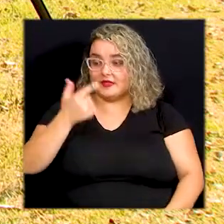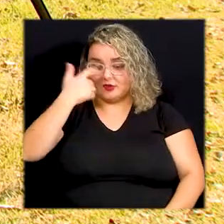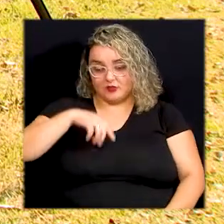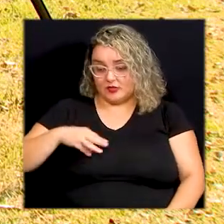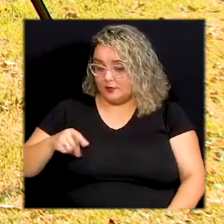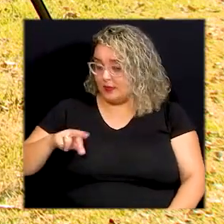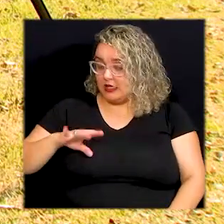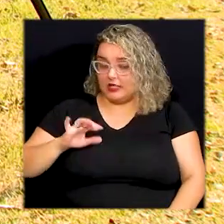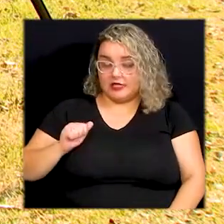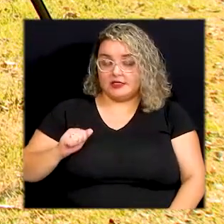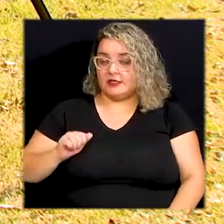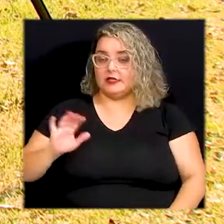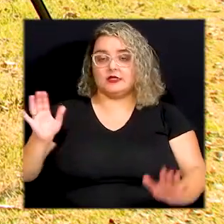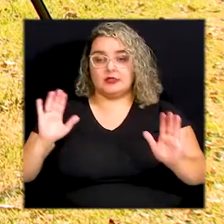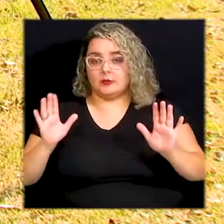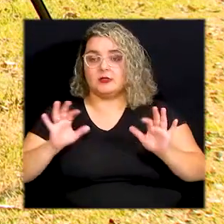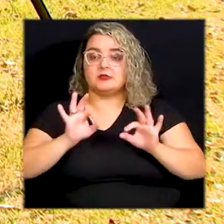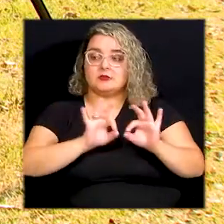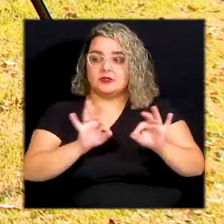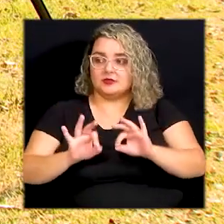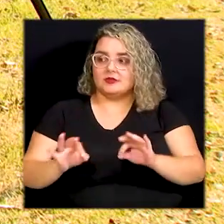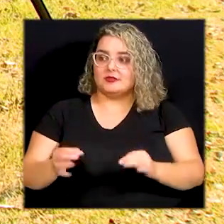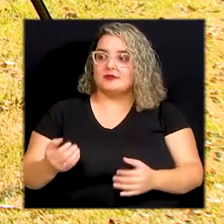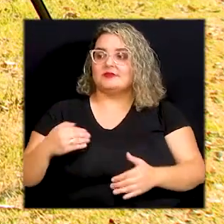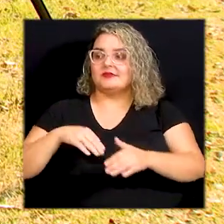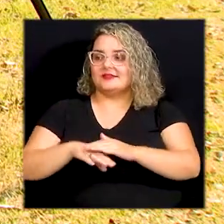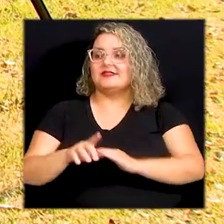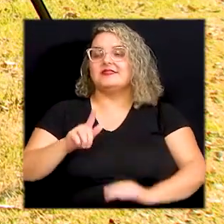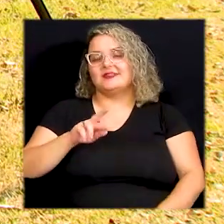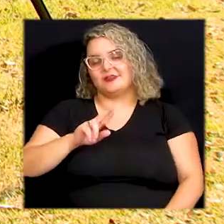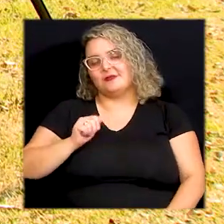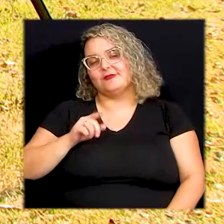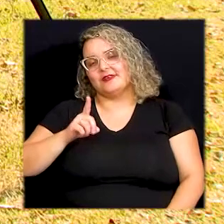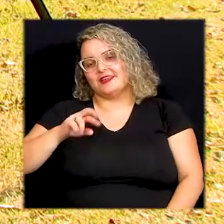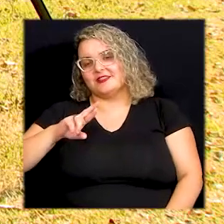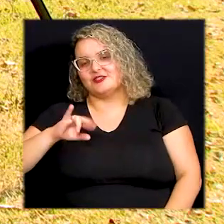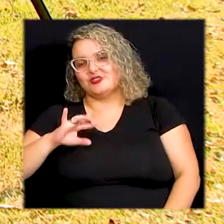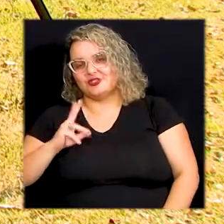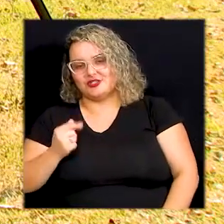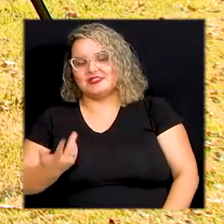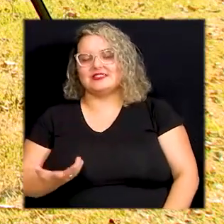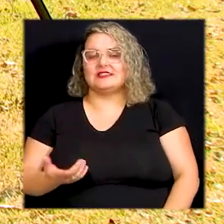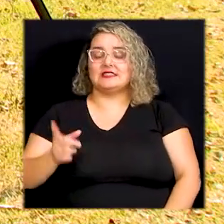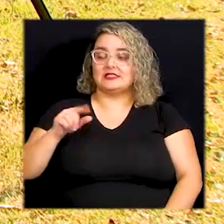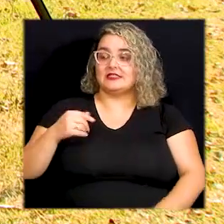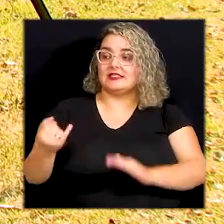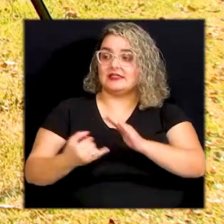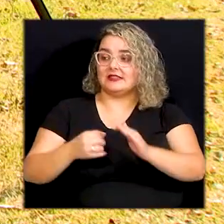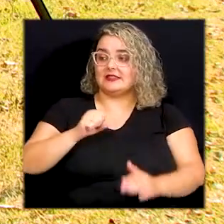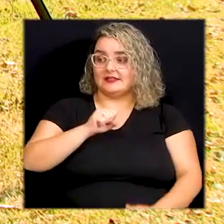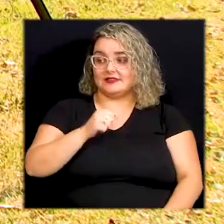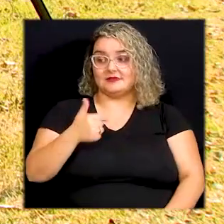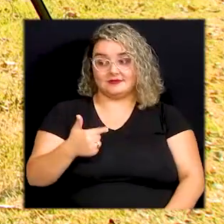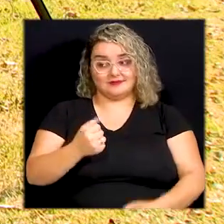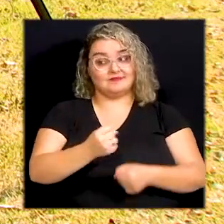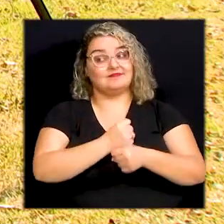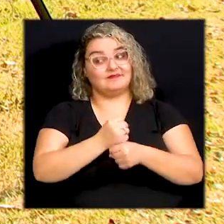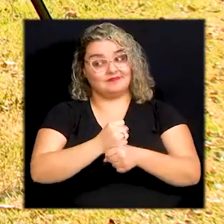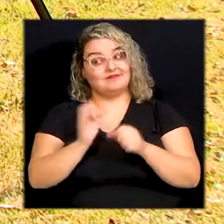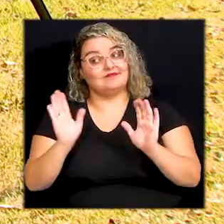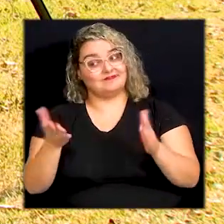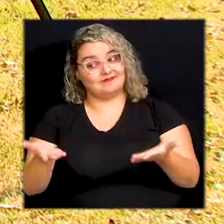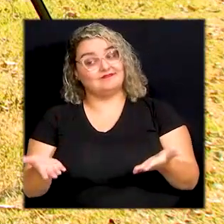Maria Helena, mas pelos projetos que a gente tem na Guardinha, né? Que é uma instituição com 82 anos